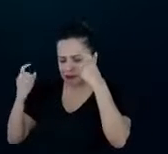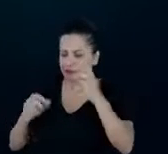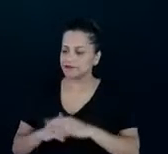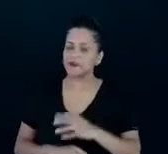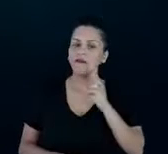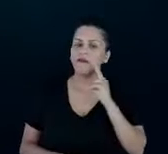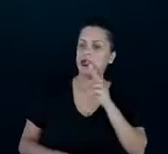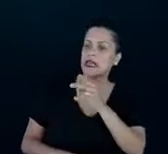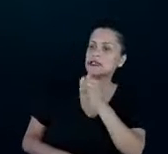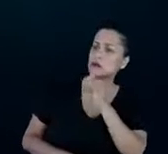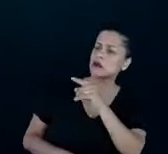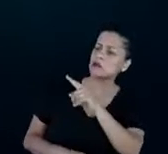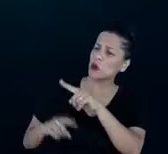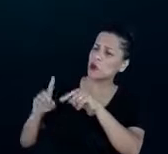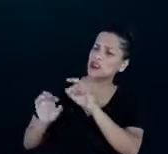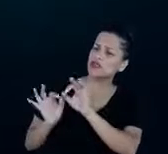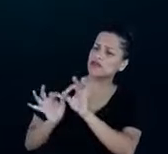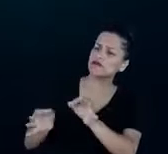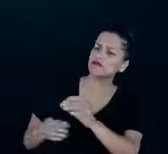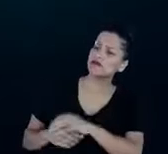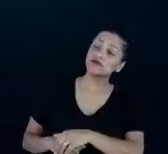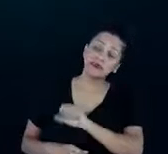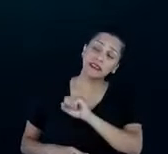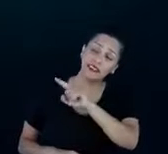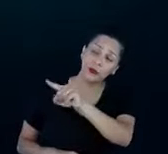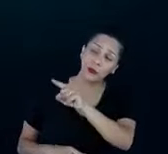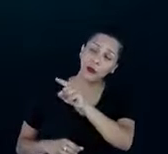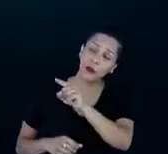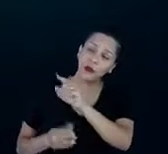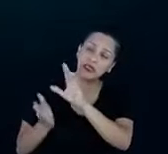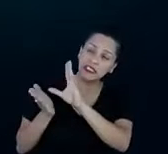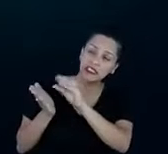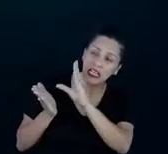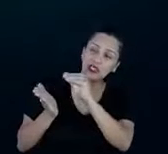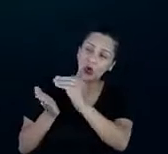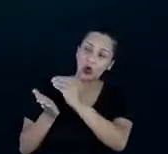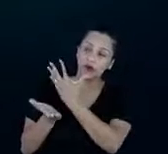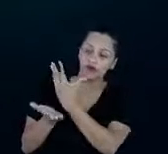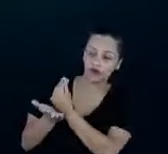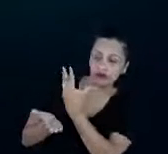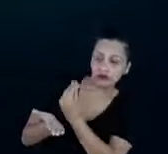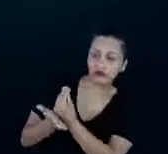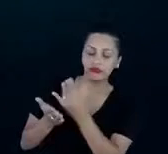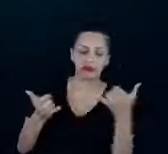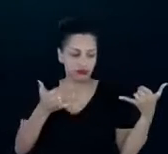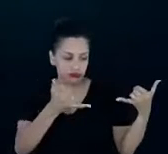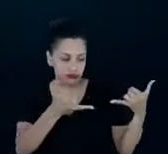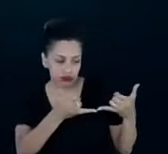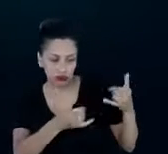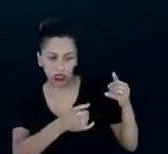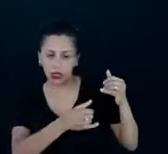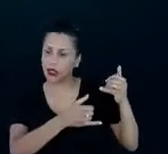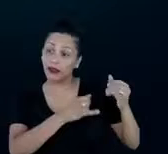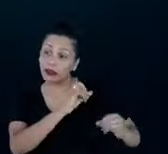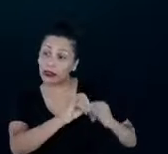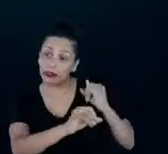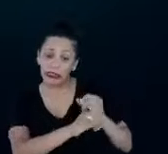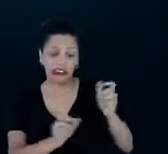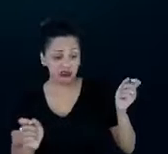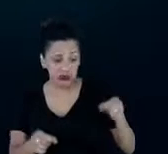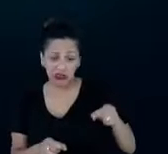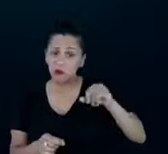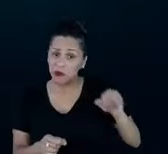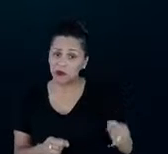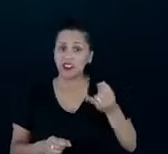cotidiano e falar o seu botar um sensor aqui como é que tá a sua internet é o wi-fi eu consigo dar uma utilidade para ele agora o